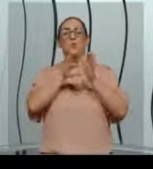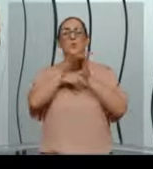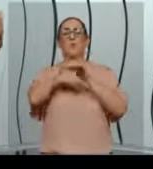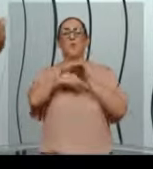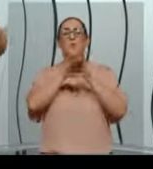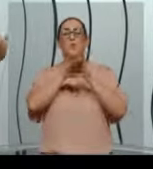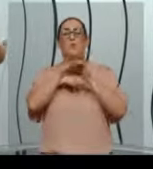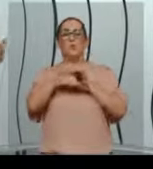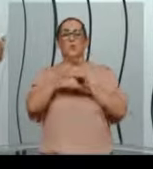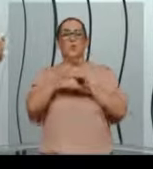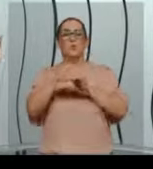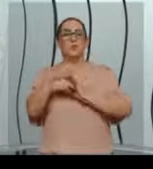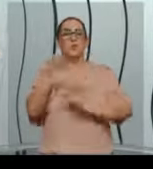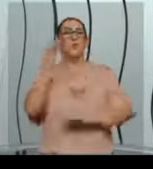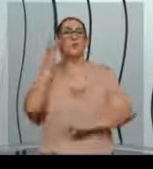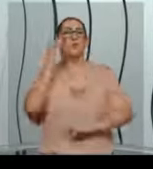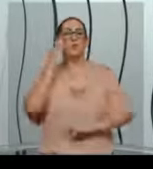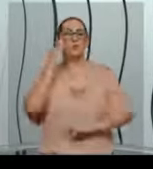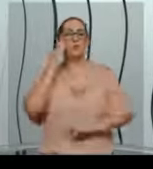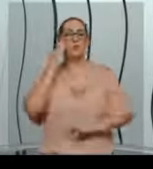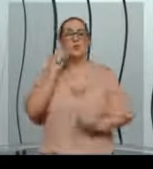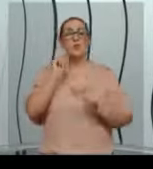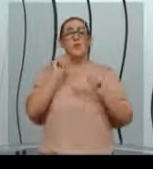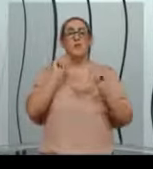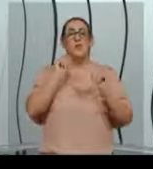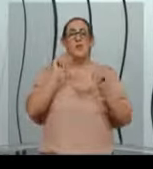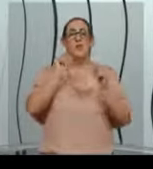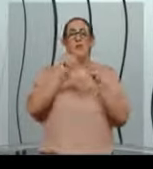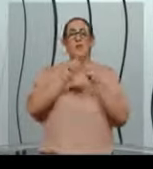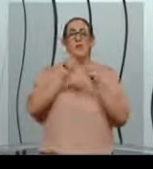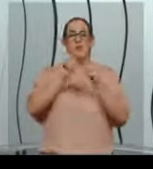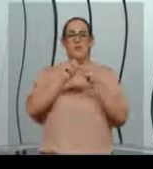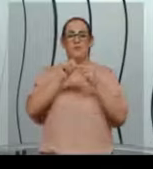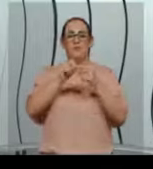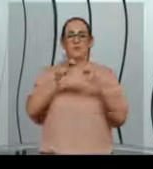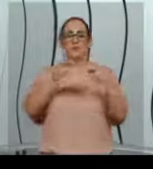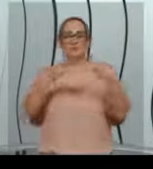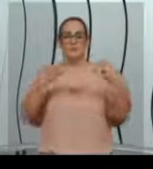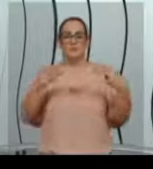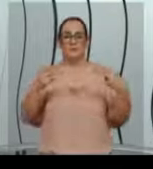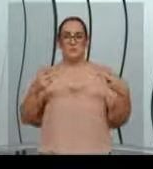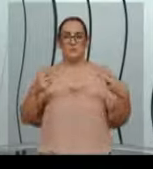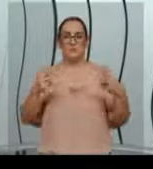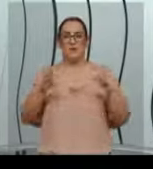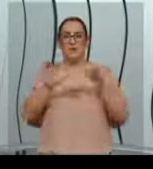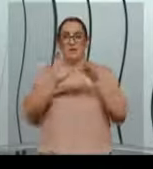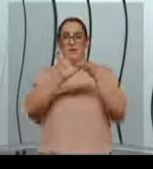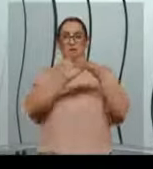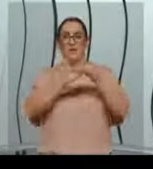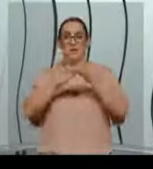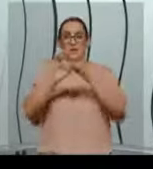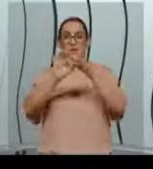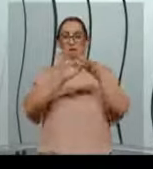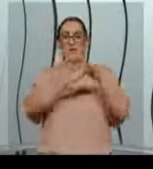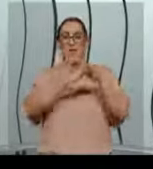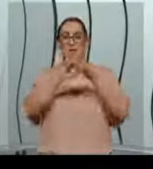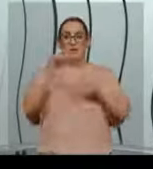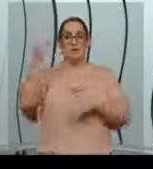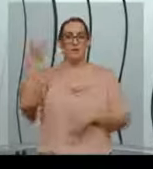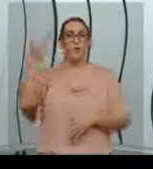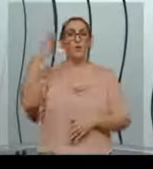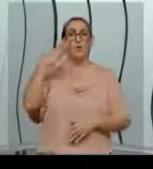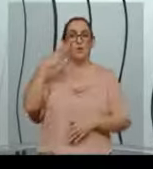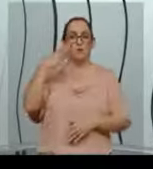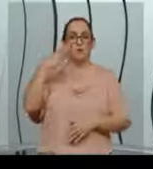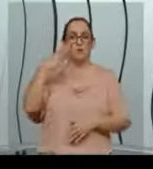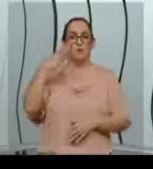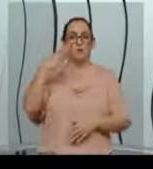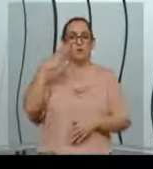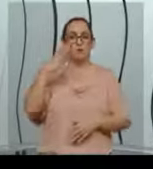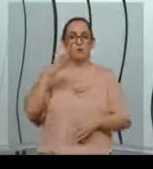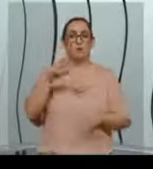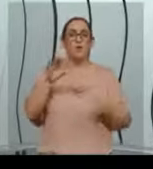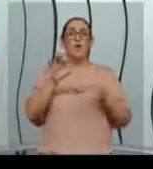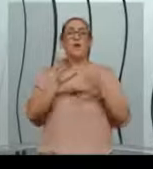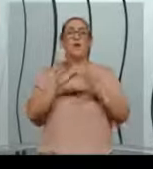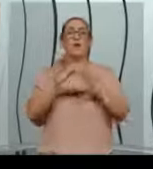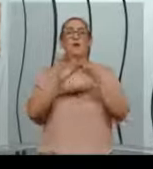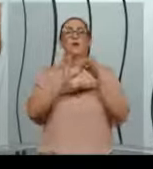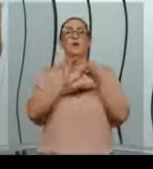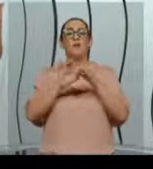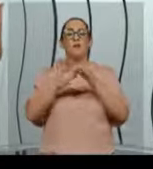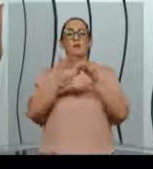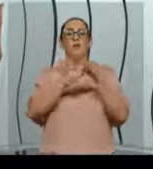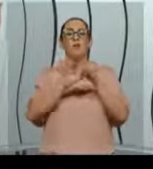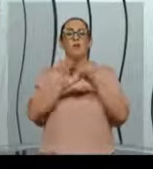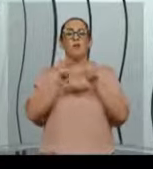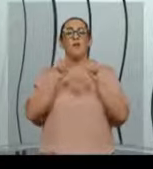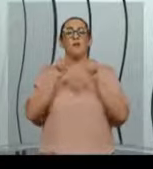entender o que faz uma substância interagir com a luz. E essas condições são